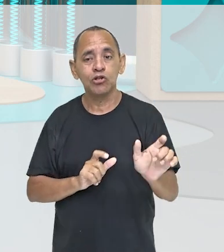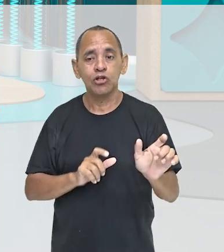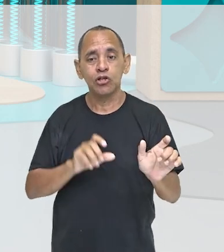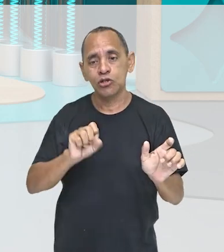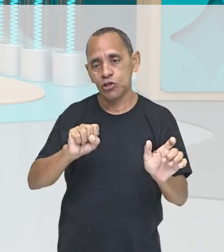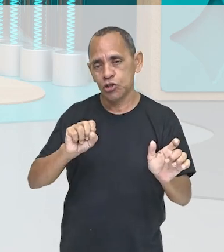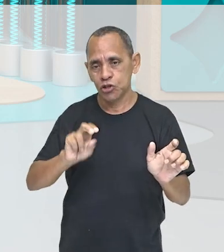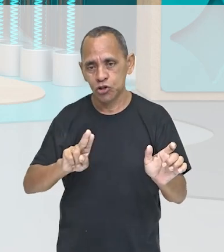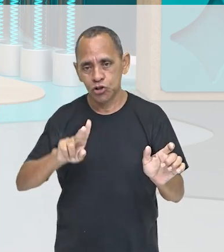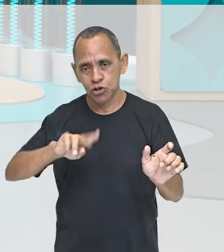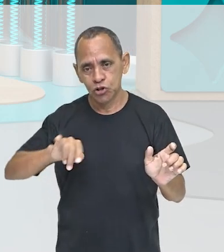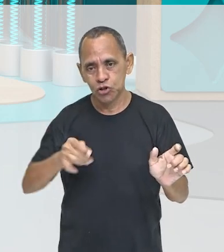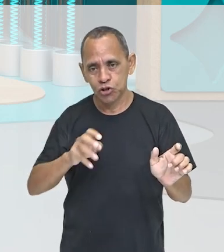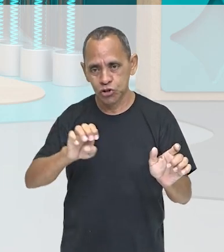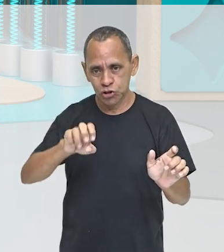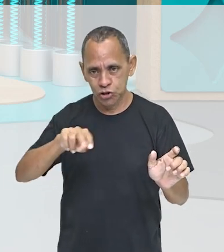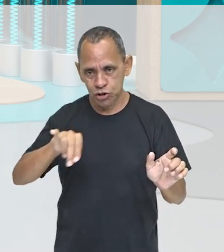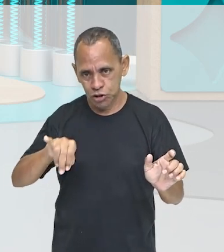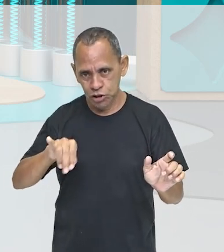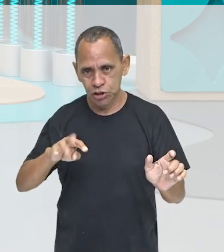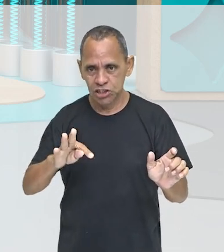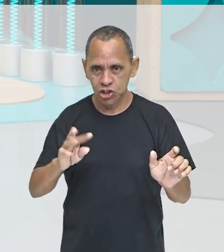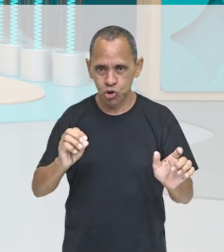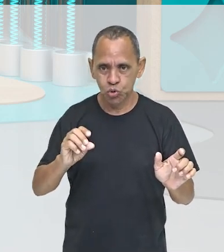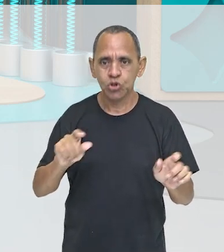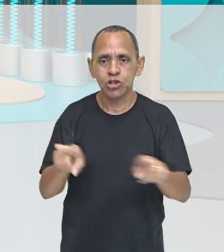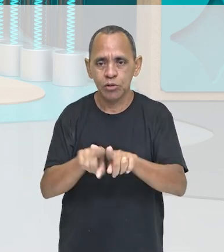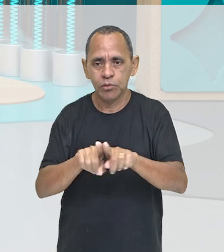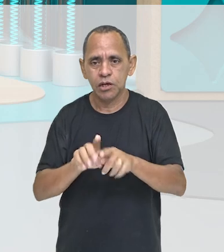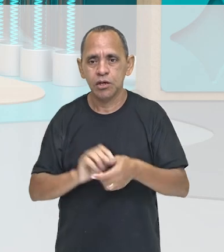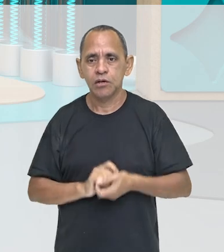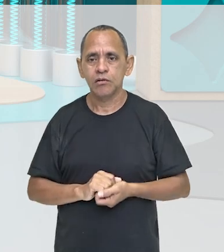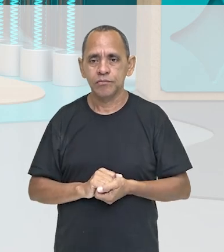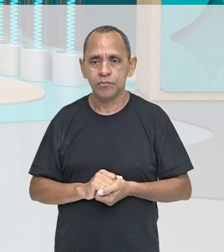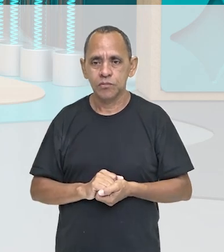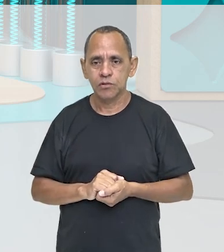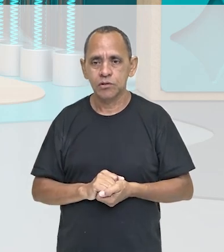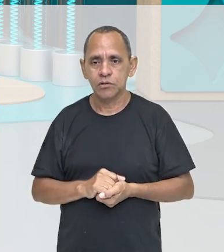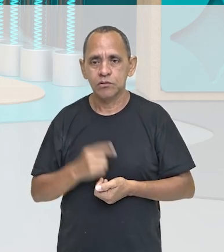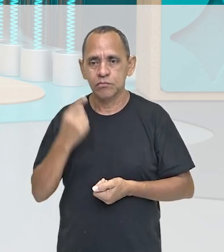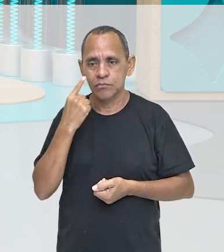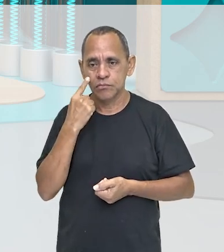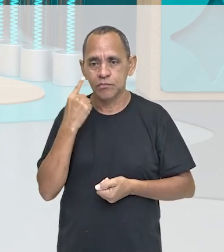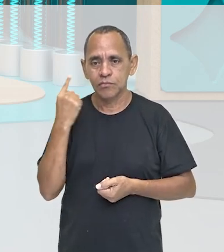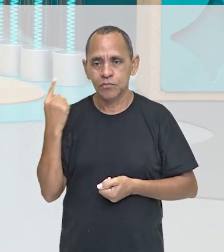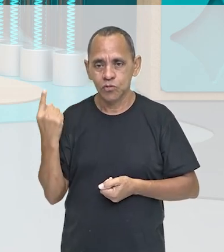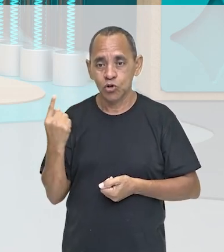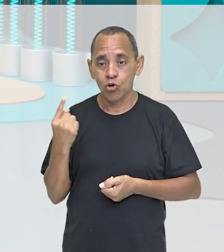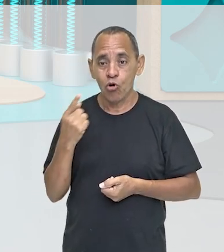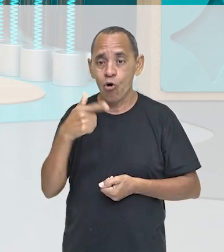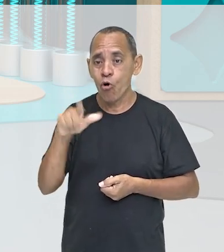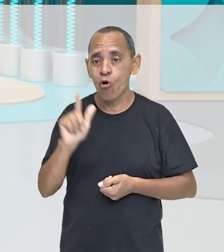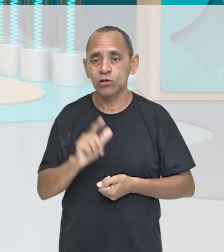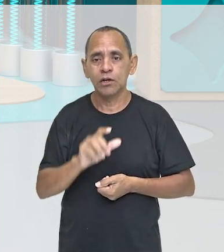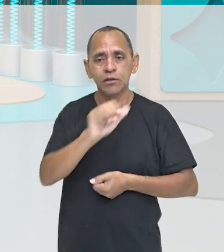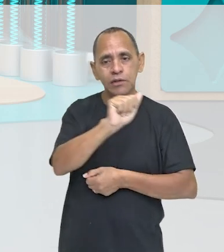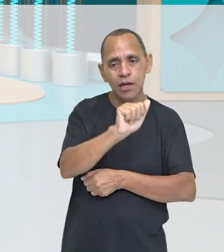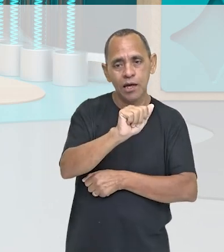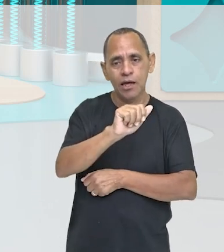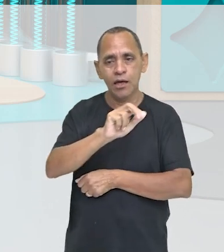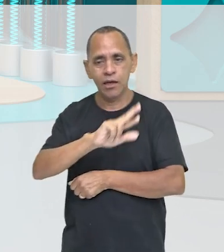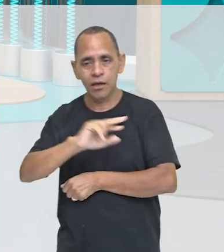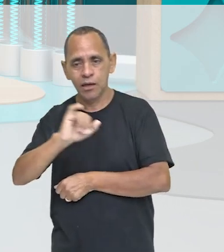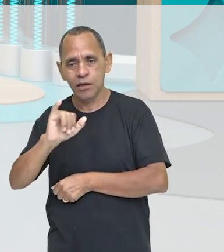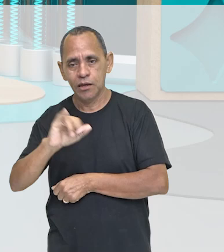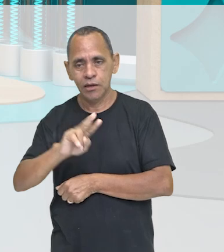arrive. Arrive é chegar. Will, então, vai chegarei, chegaremos, né? Essa ação ao qual arrive